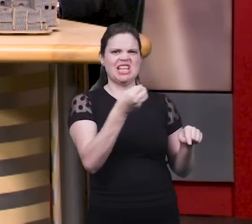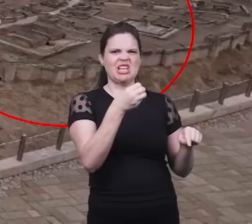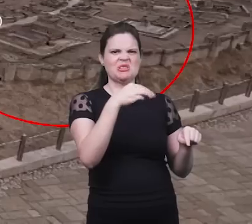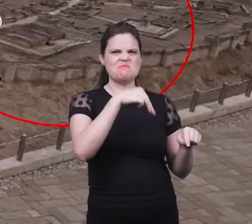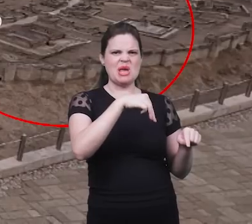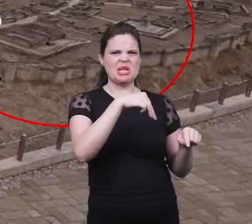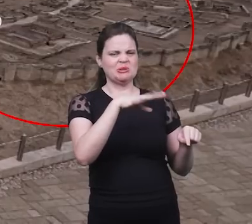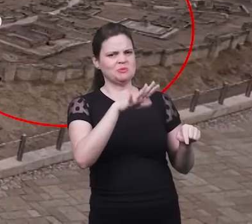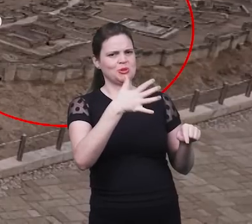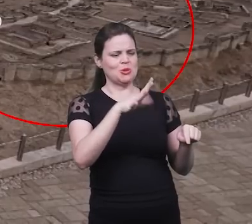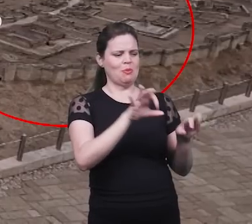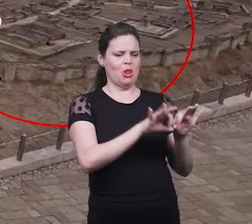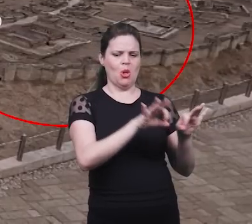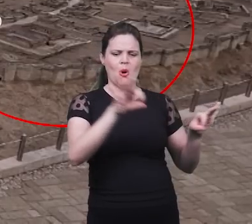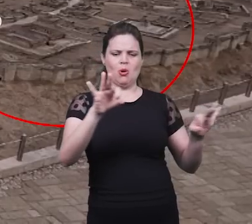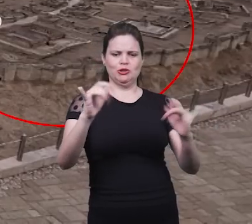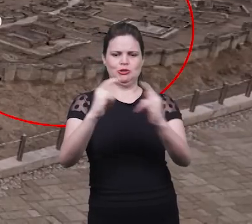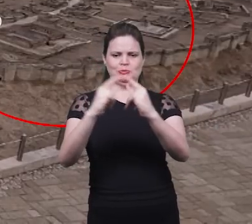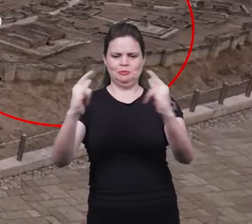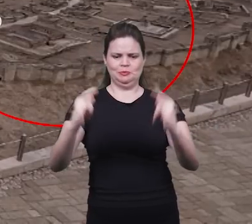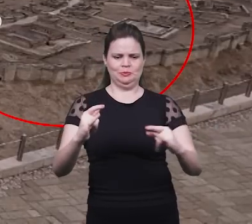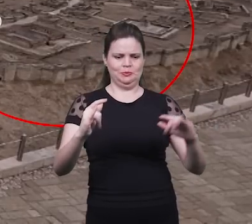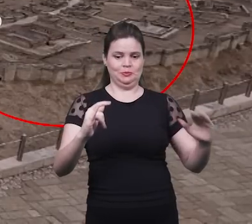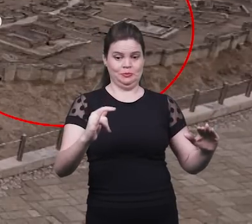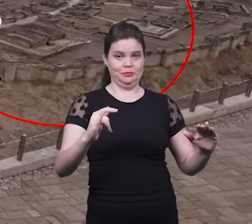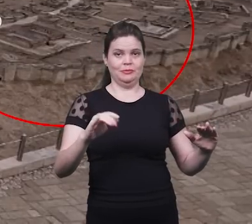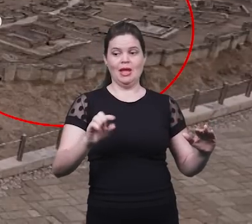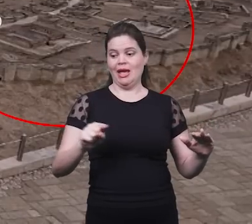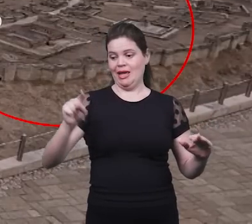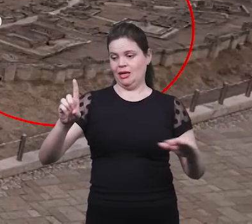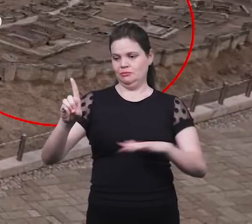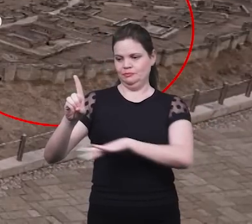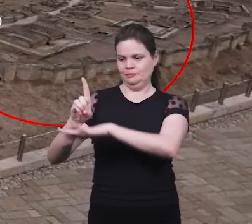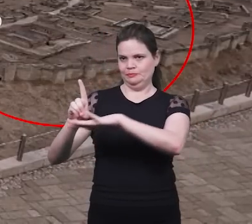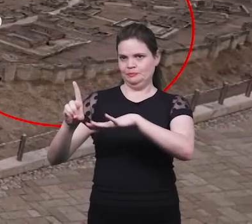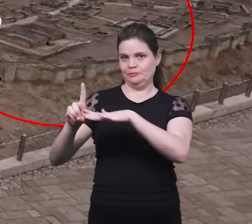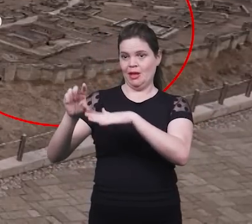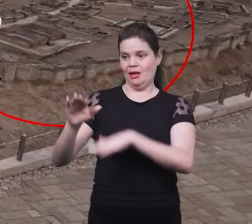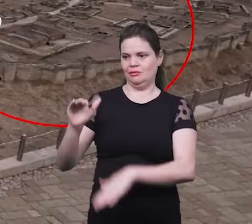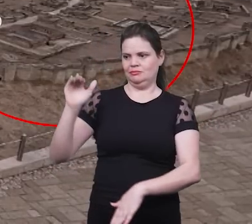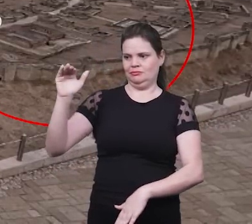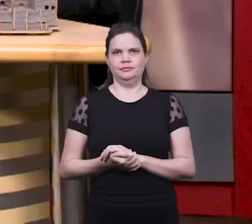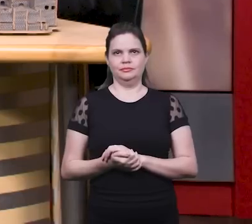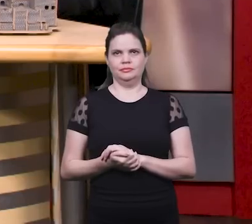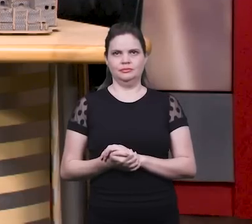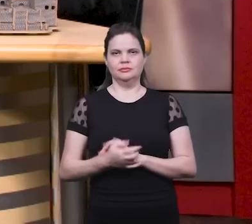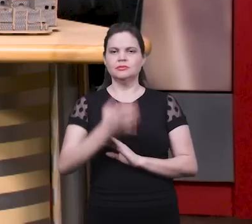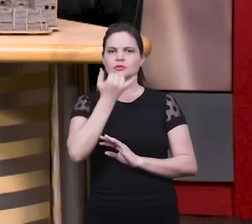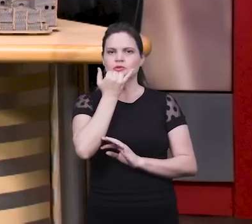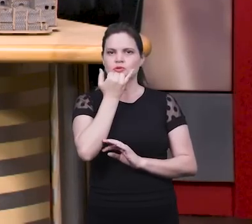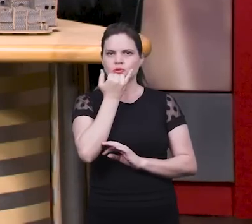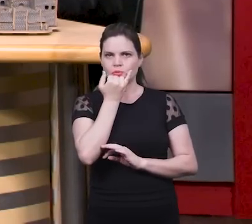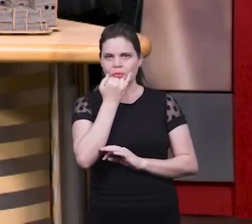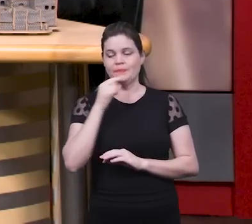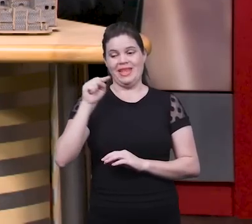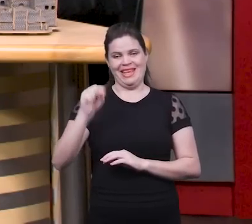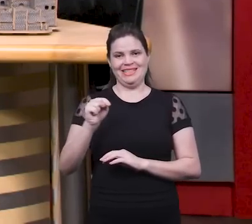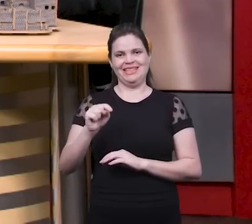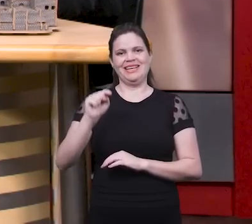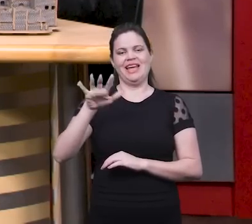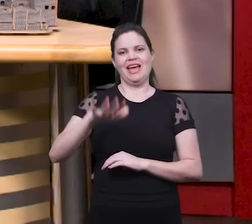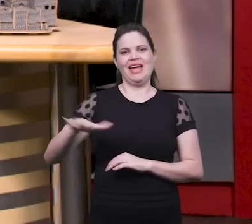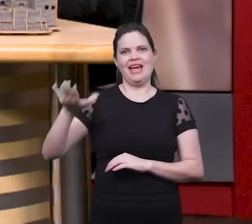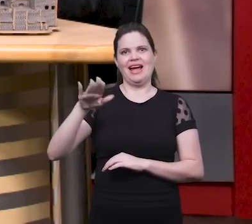o tanque de Betesda é do lado de cima. Só para nós entendermos aqui, essa parte aqui é a parte